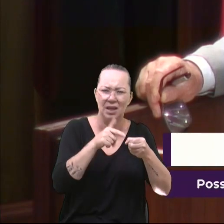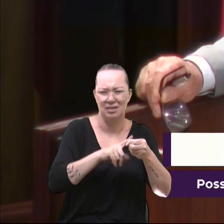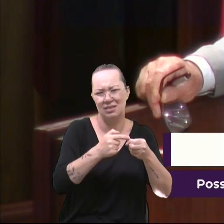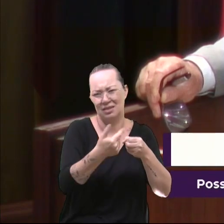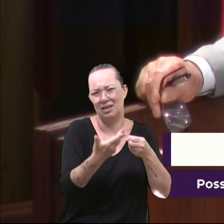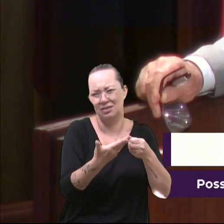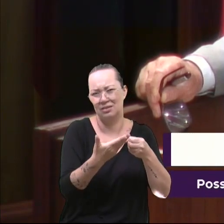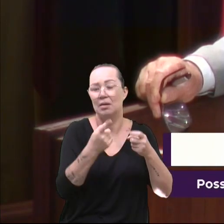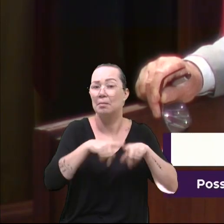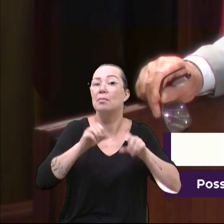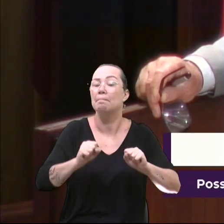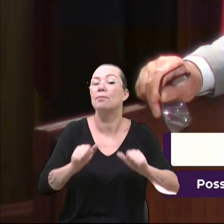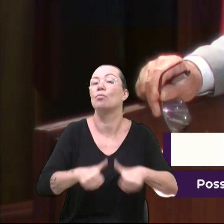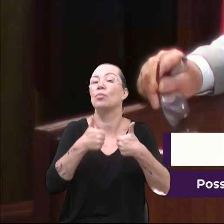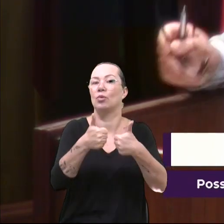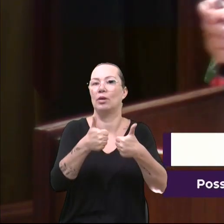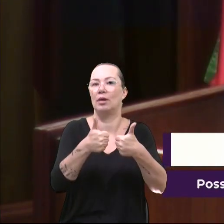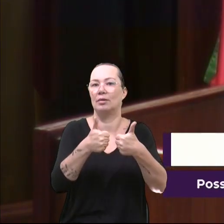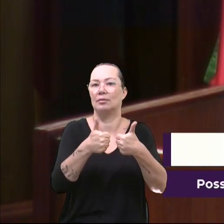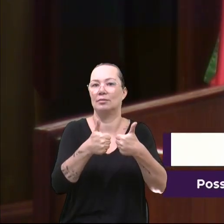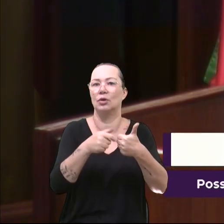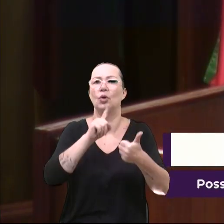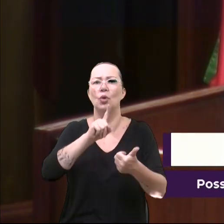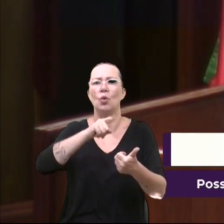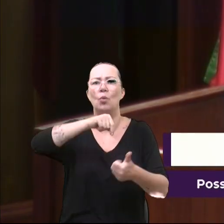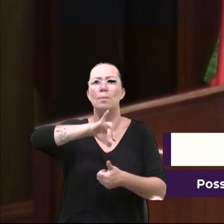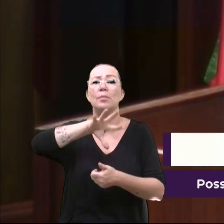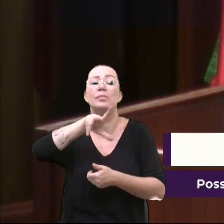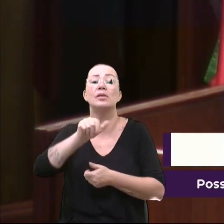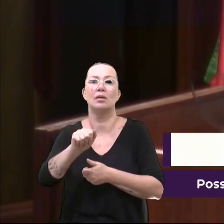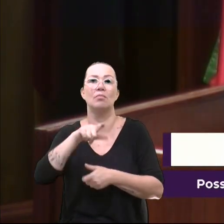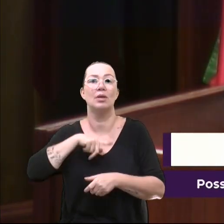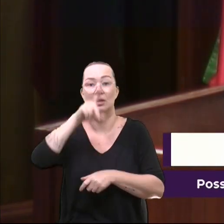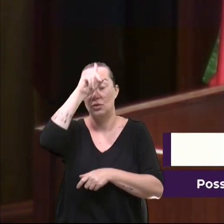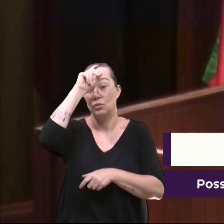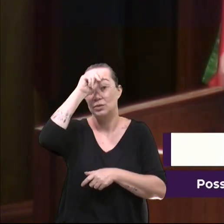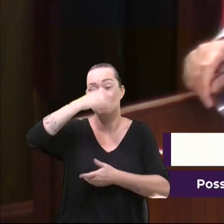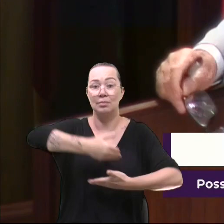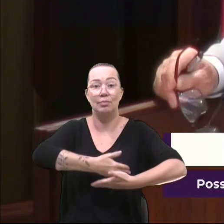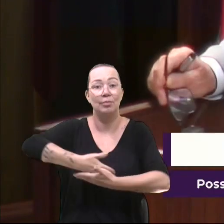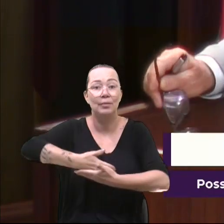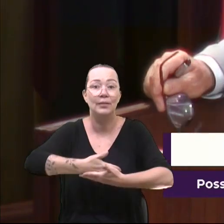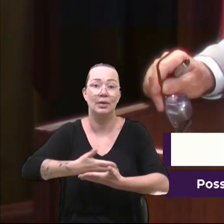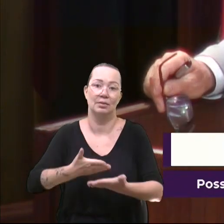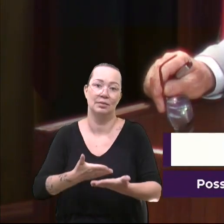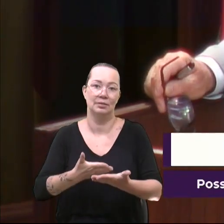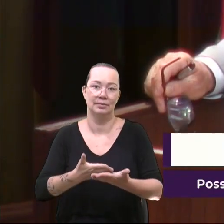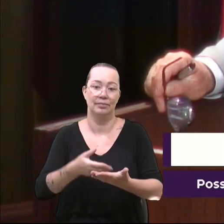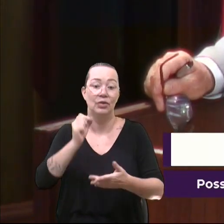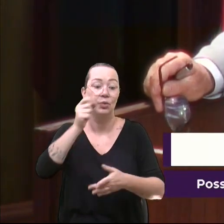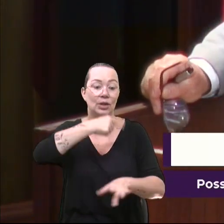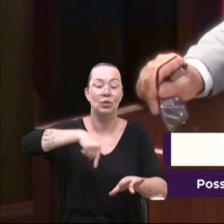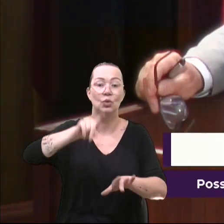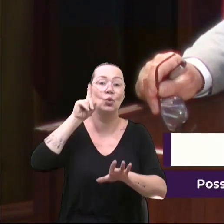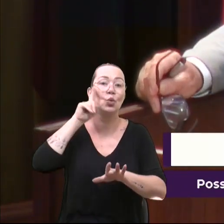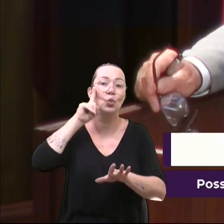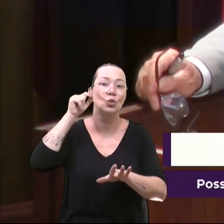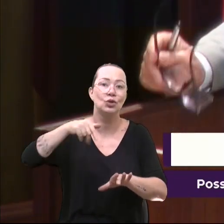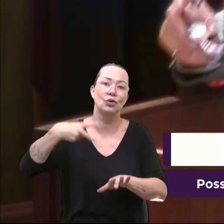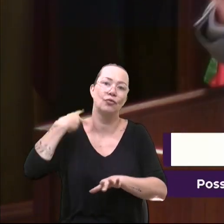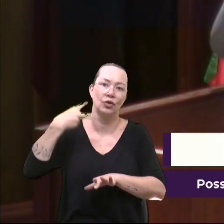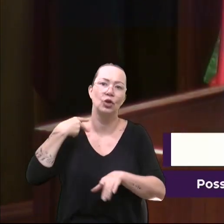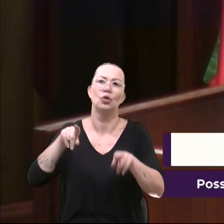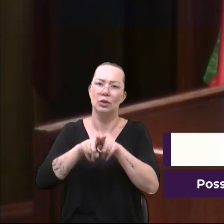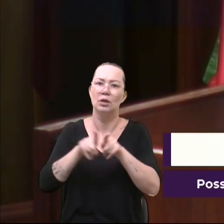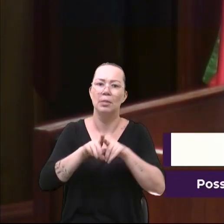Enfim, 1 milhão para o materno infantil. Tudo isso é aquilo que todos os dias nossos vereadores também são